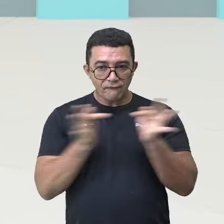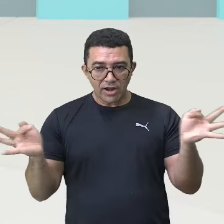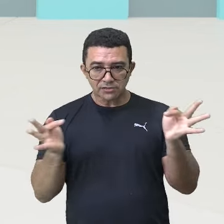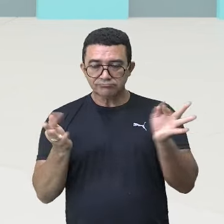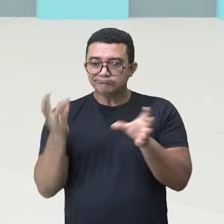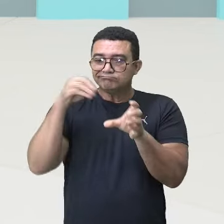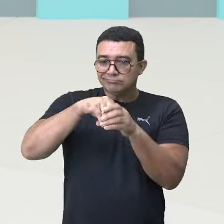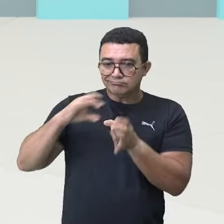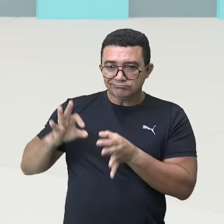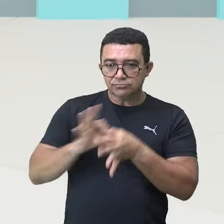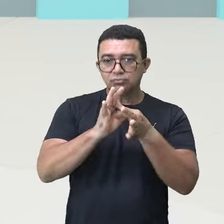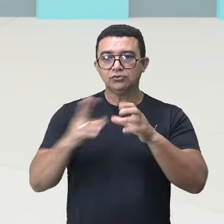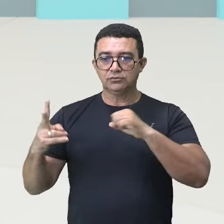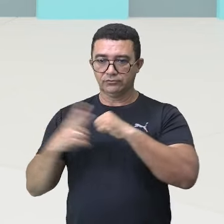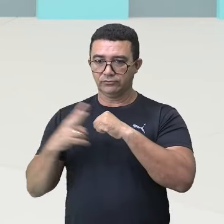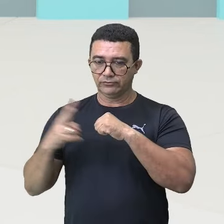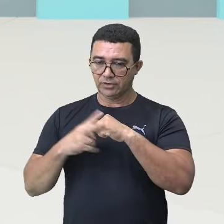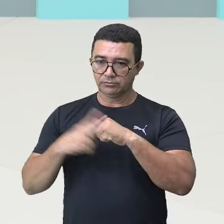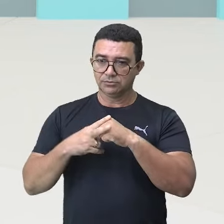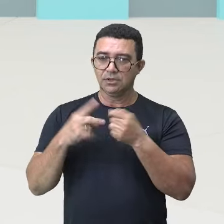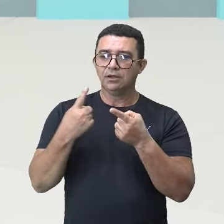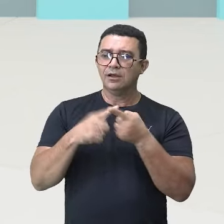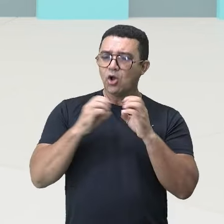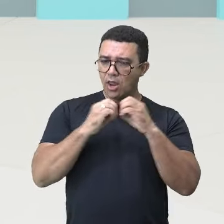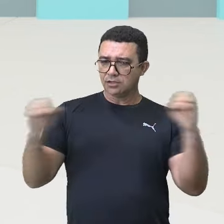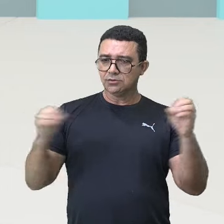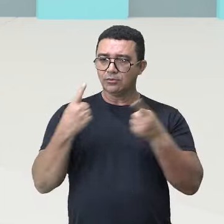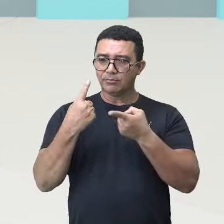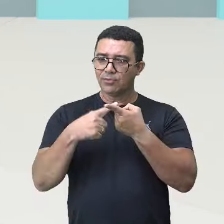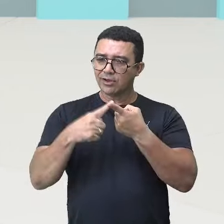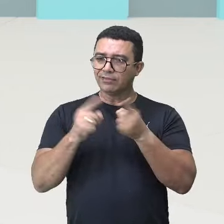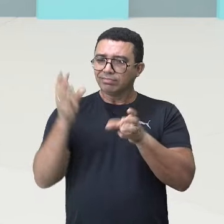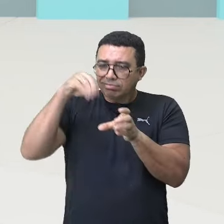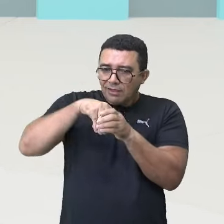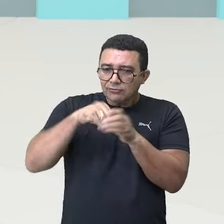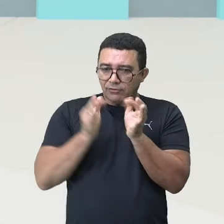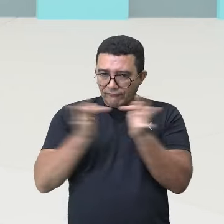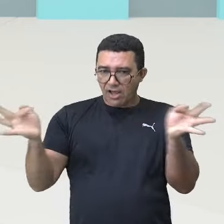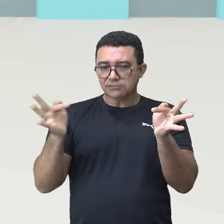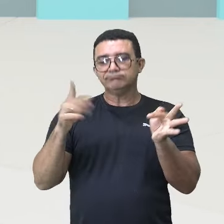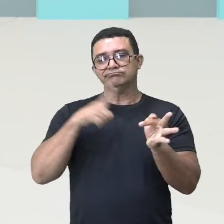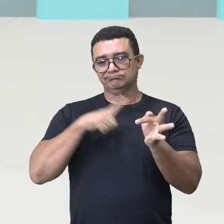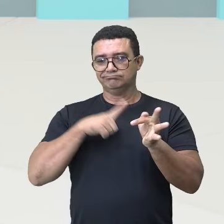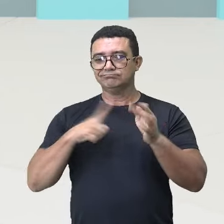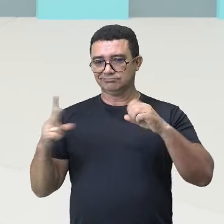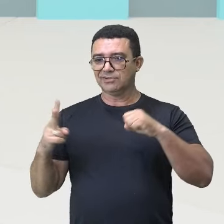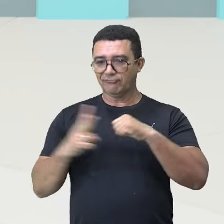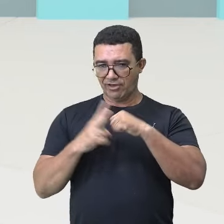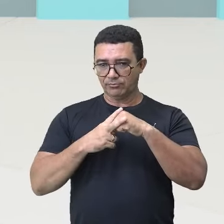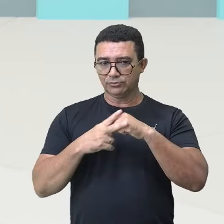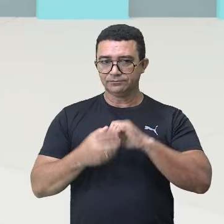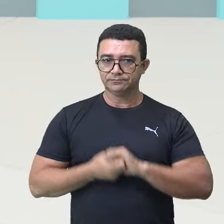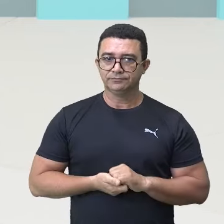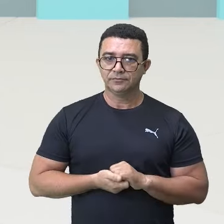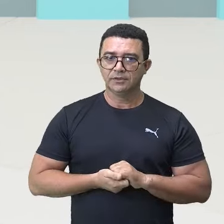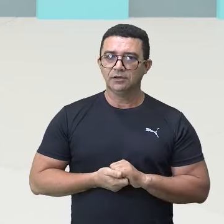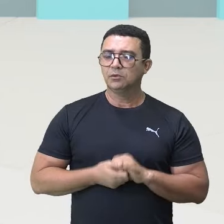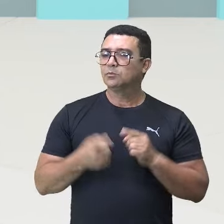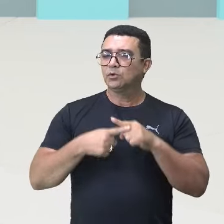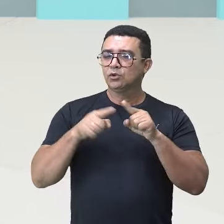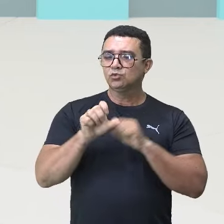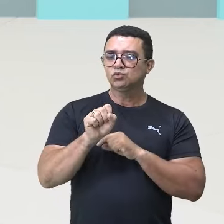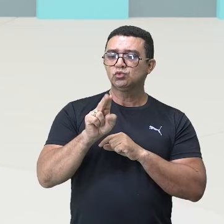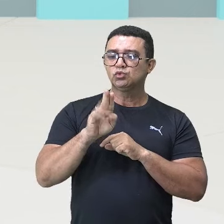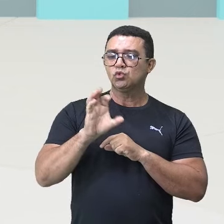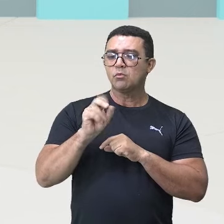verbo oração porque a frase vai apresentar um verbo Beleza já entendi isso subordinada é porque ela